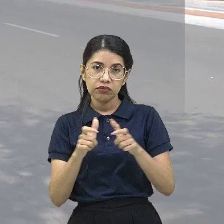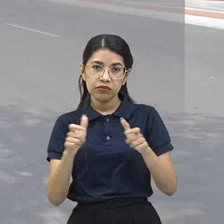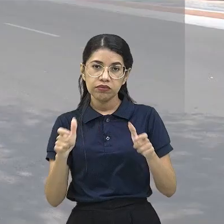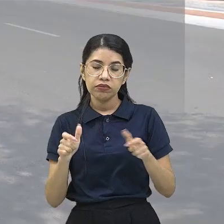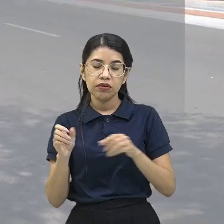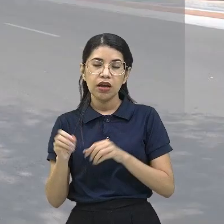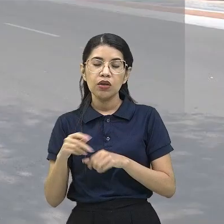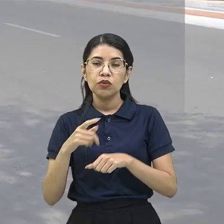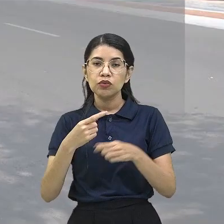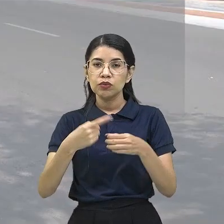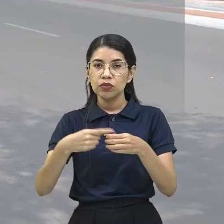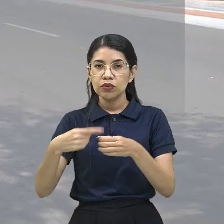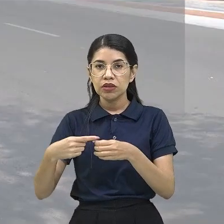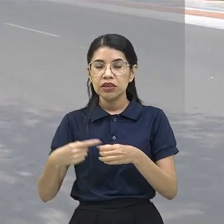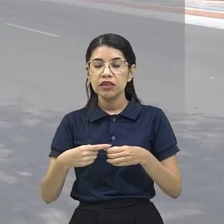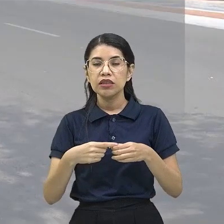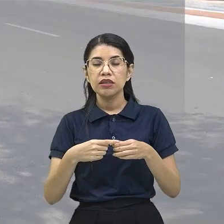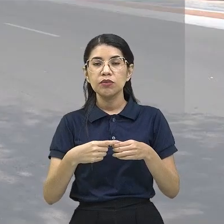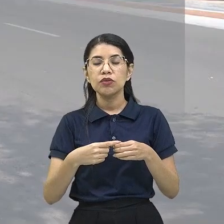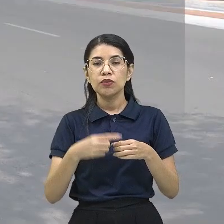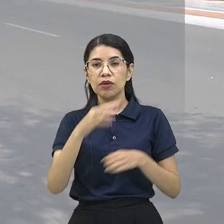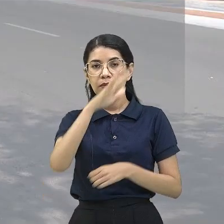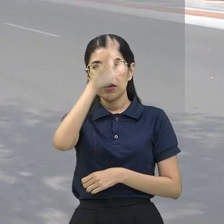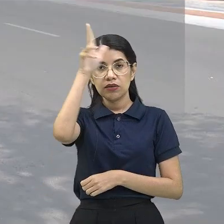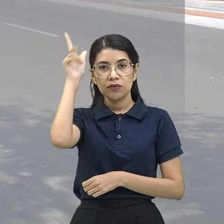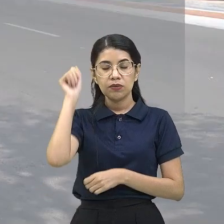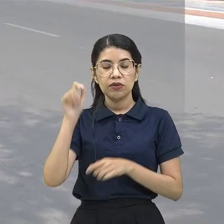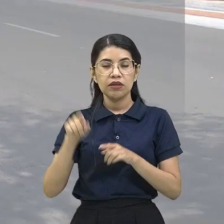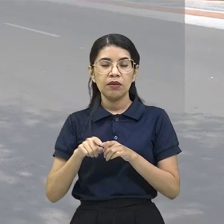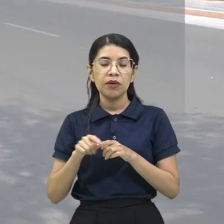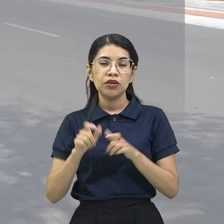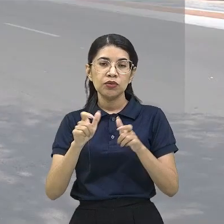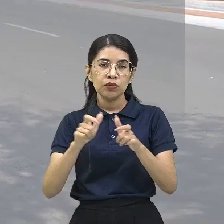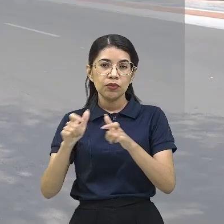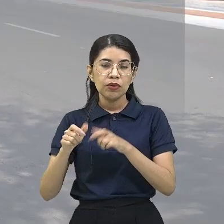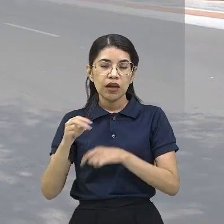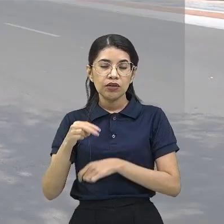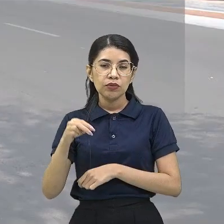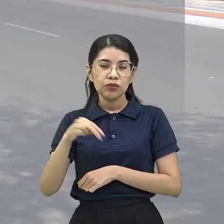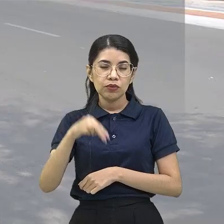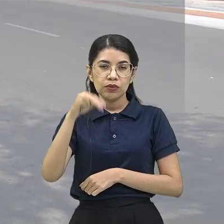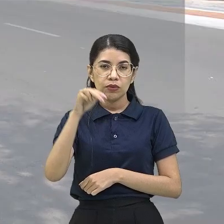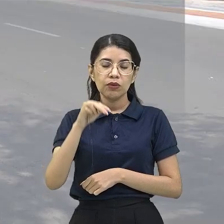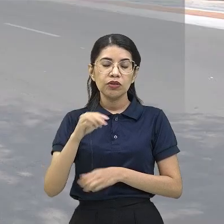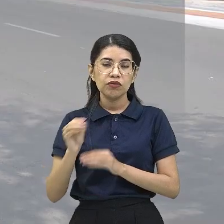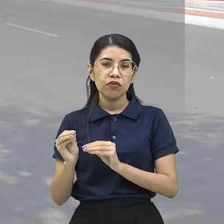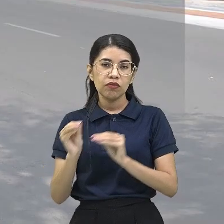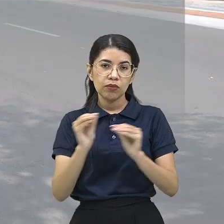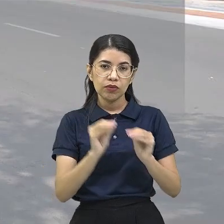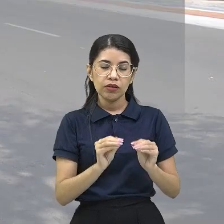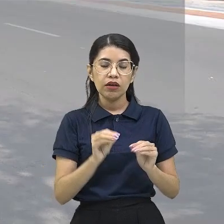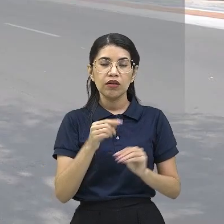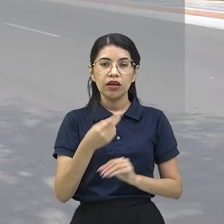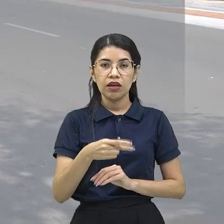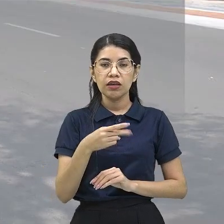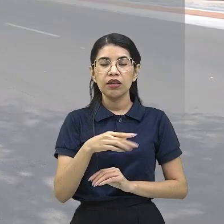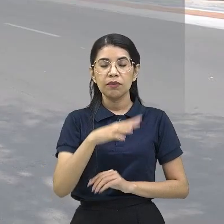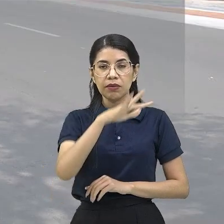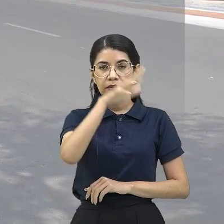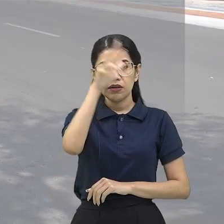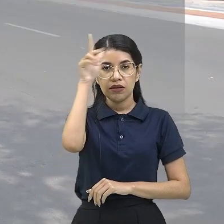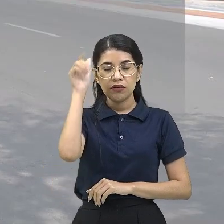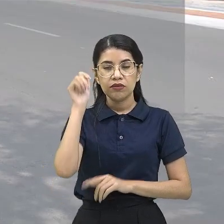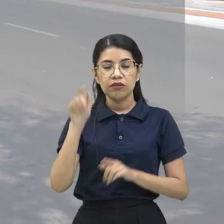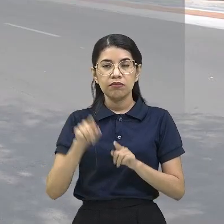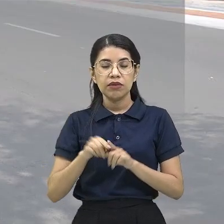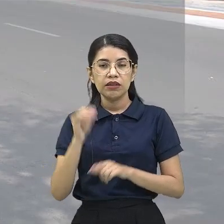dos municípios do Amazonas e também de outras regiões da região norte, voltados aí para Manaus, né? Em busca